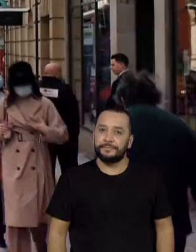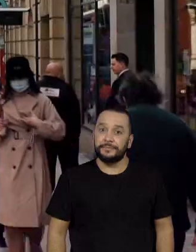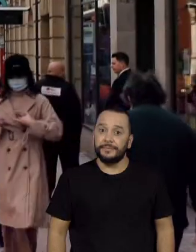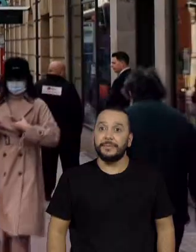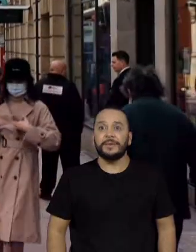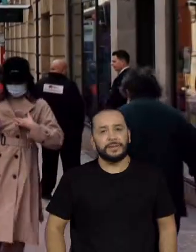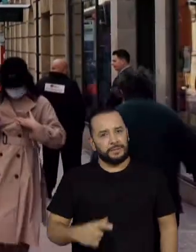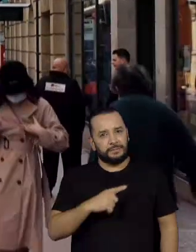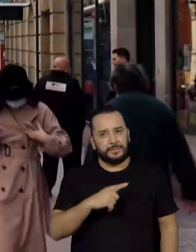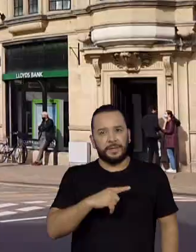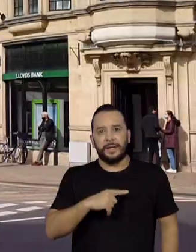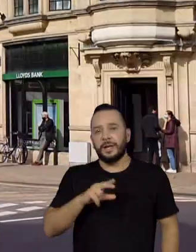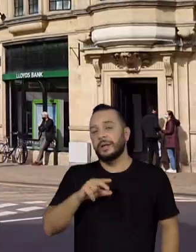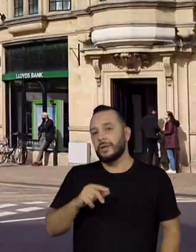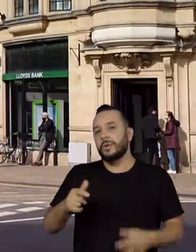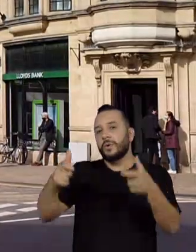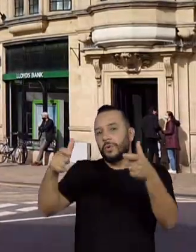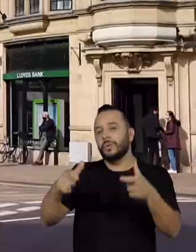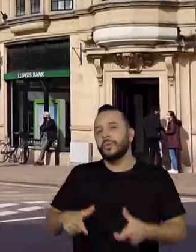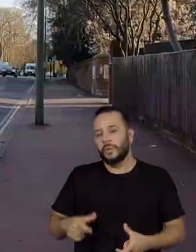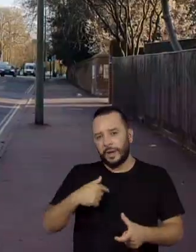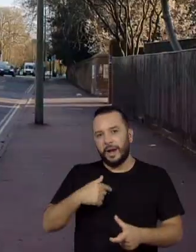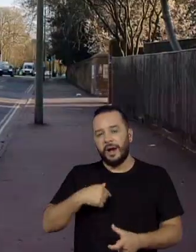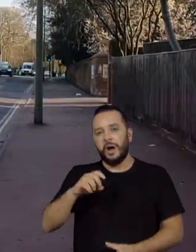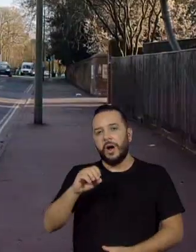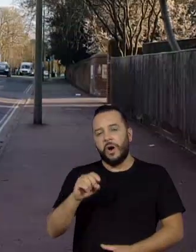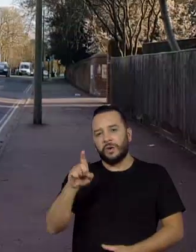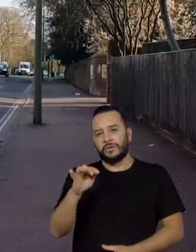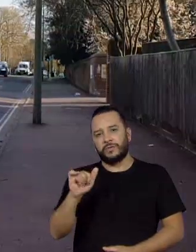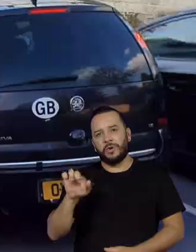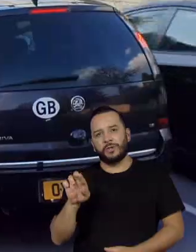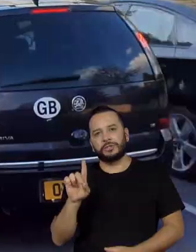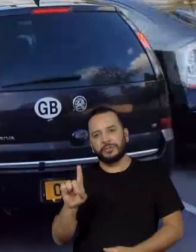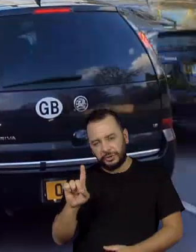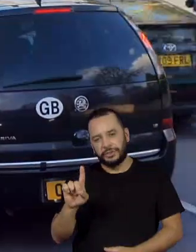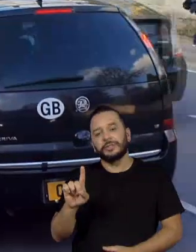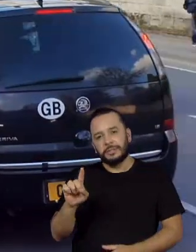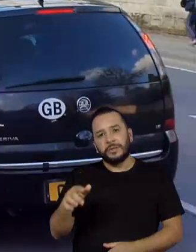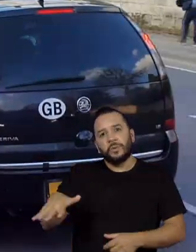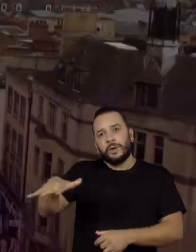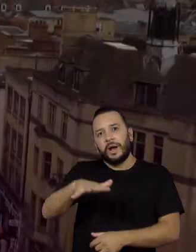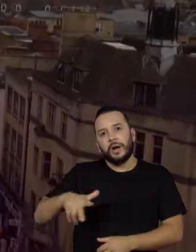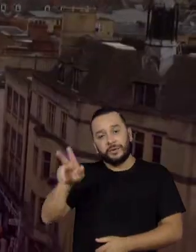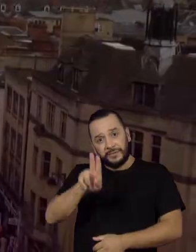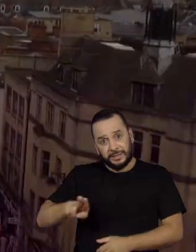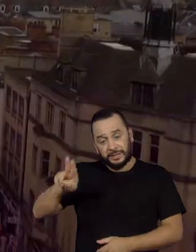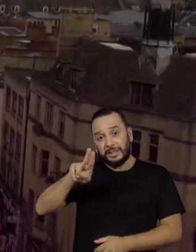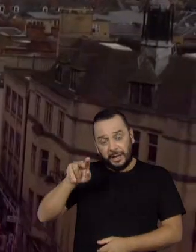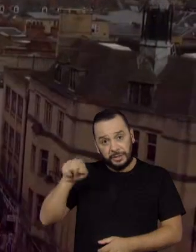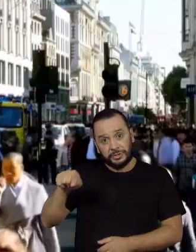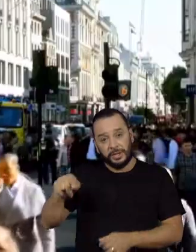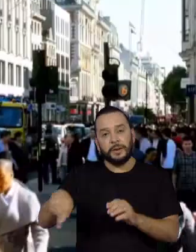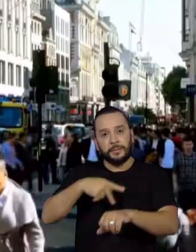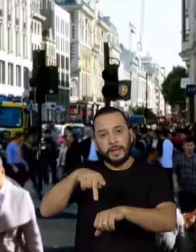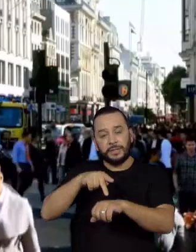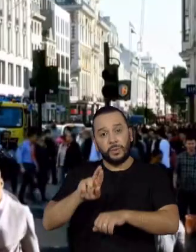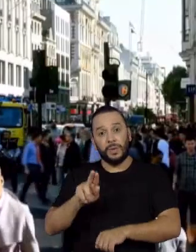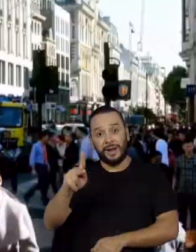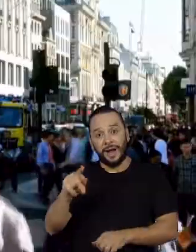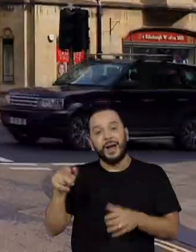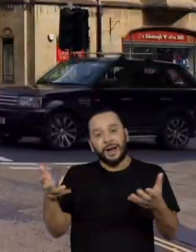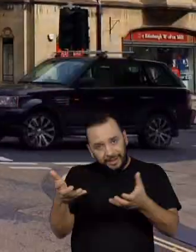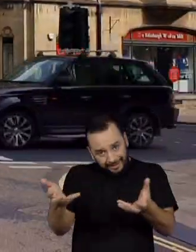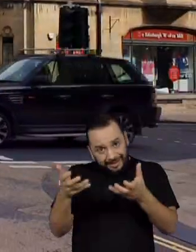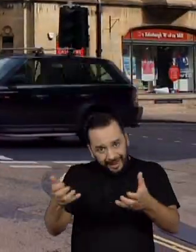A cidade universitária de Oxford, no Reino Unido, vai lançar projeto piloto para se tornar a primeira a buscar nível zero